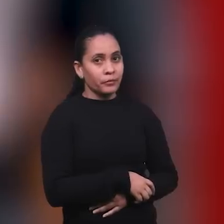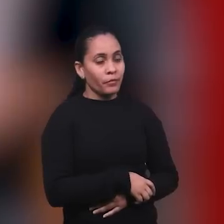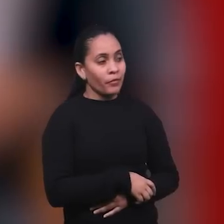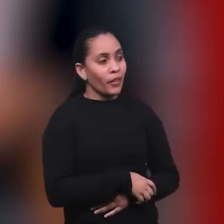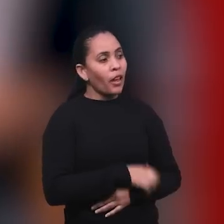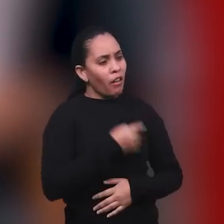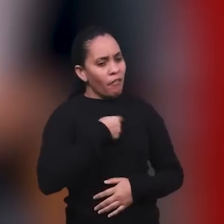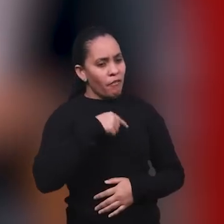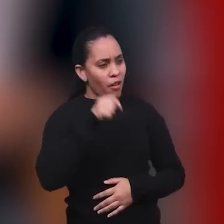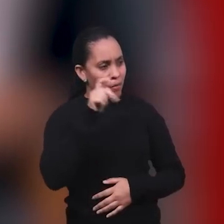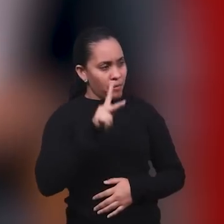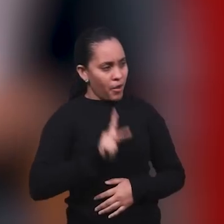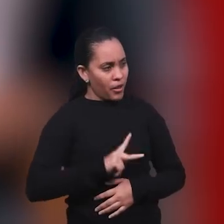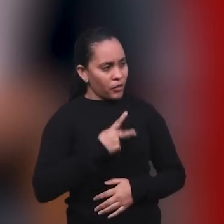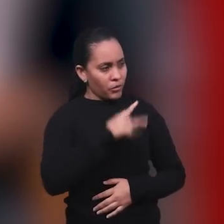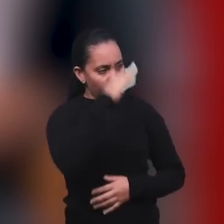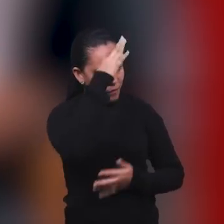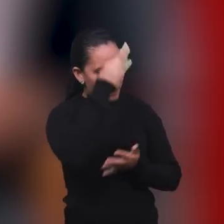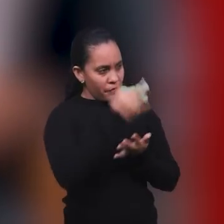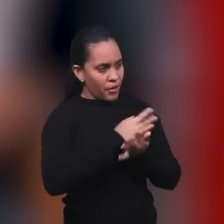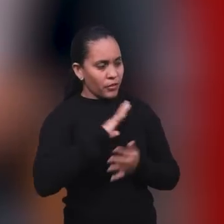vai em paz, a tua fé te salvou.